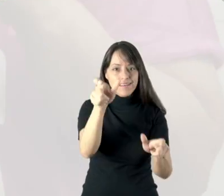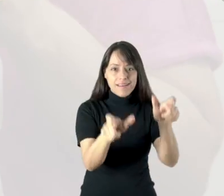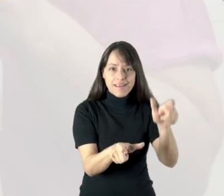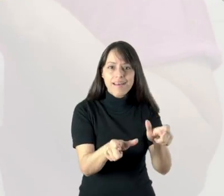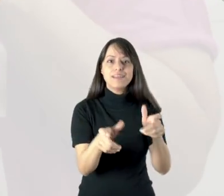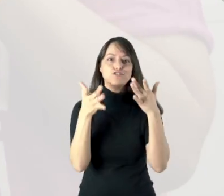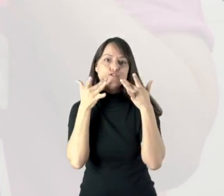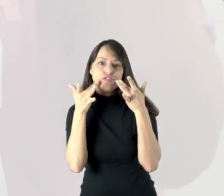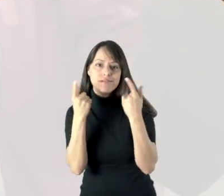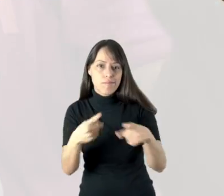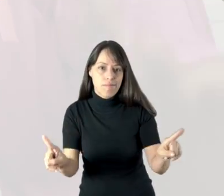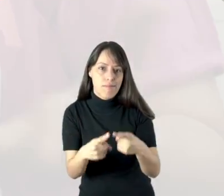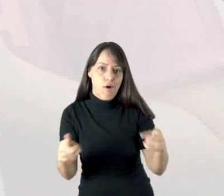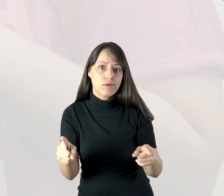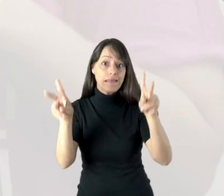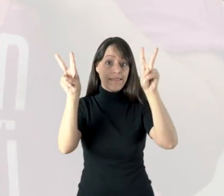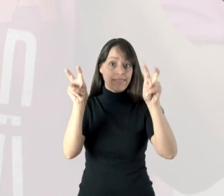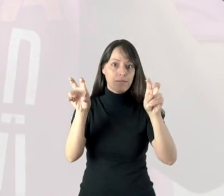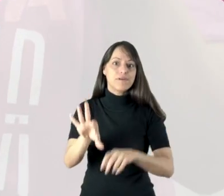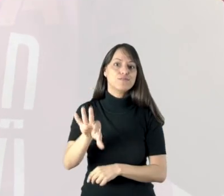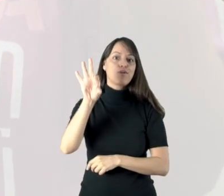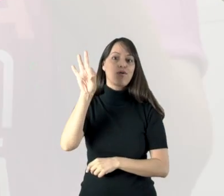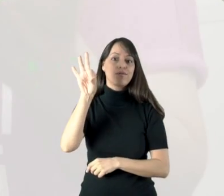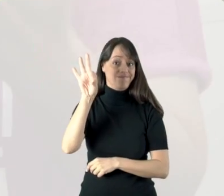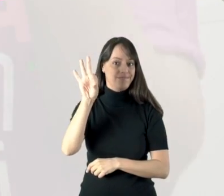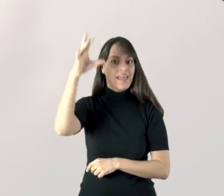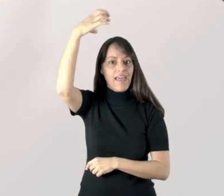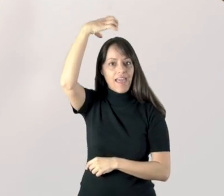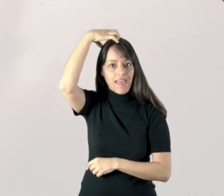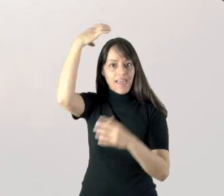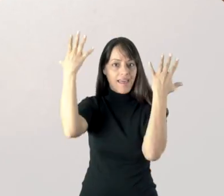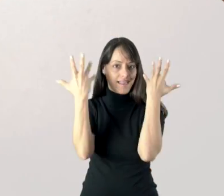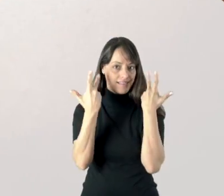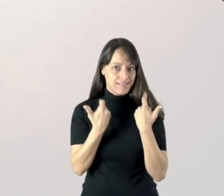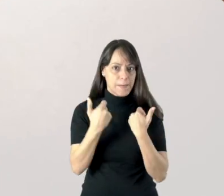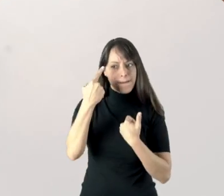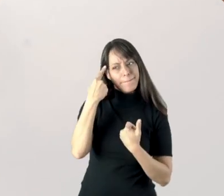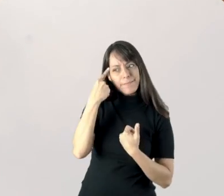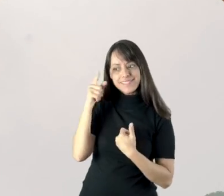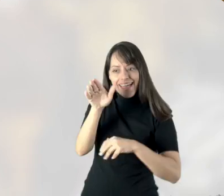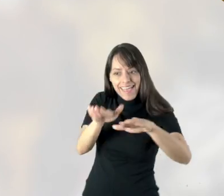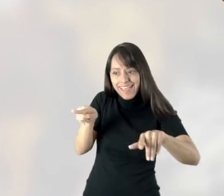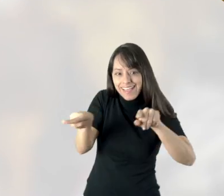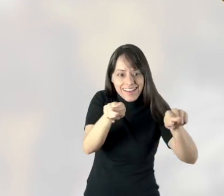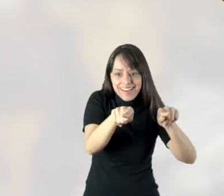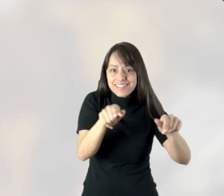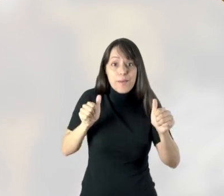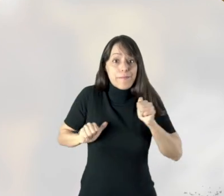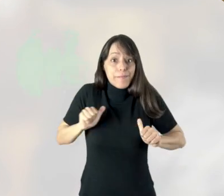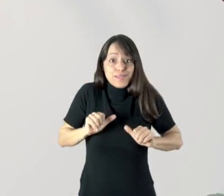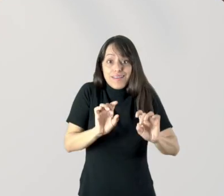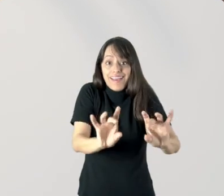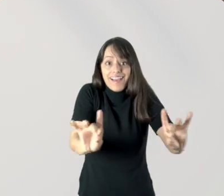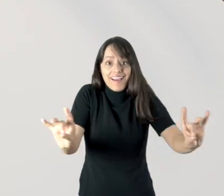no musical, a gente pensou qual seria o melhor tema. Quando a gente chegou no Rei Leão, eu já conseguia vislumbrar todas aquelas